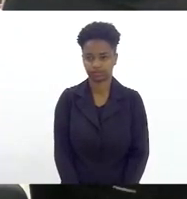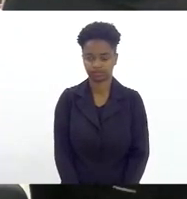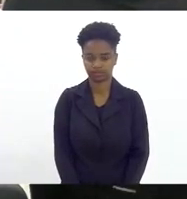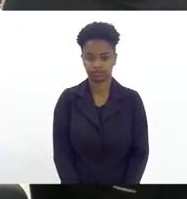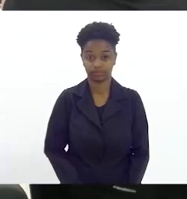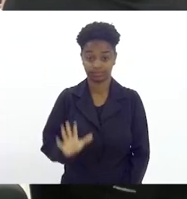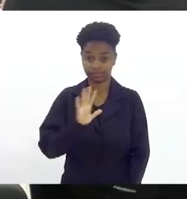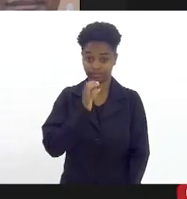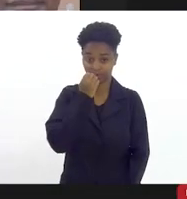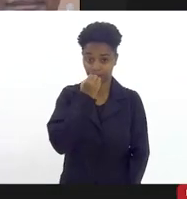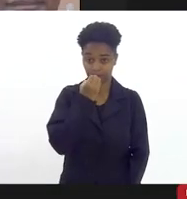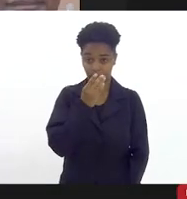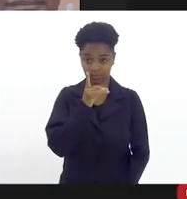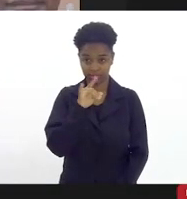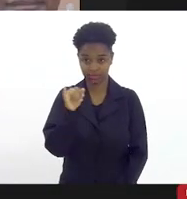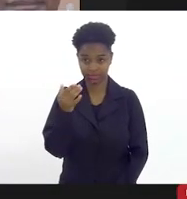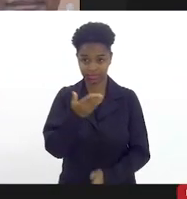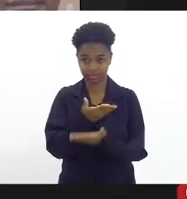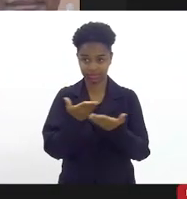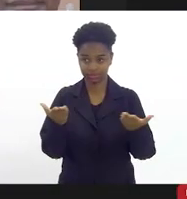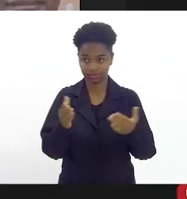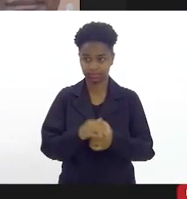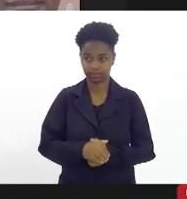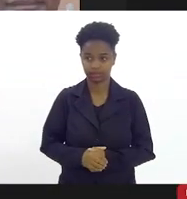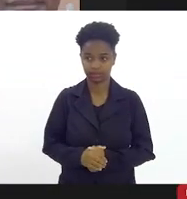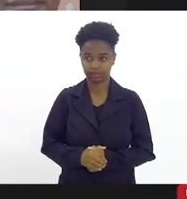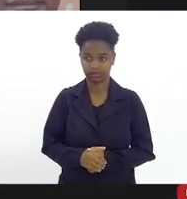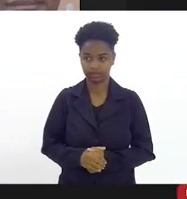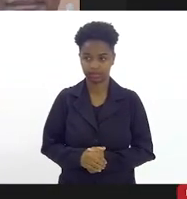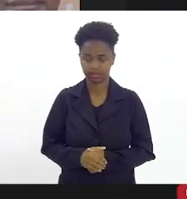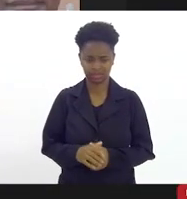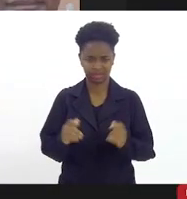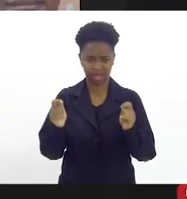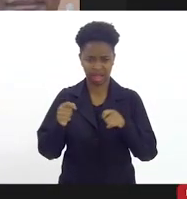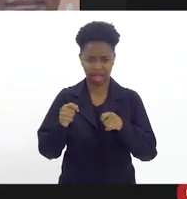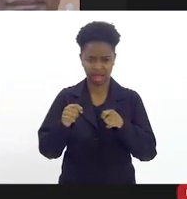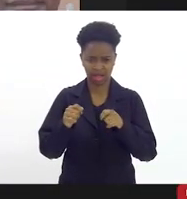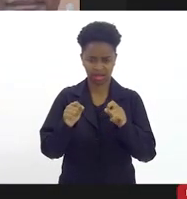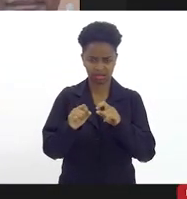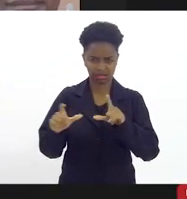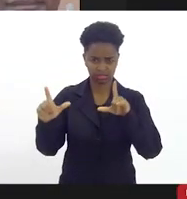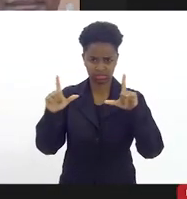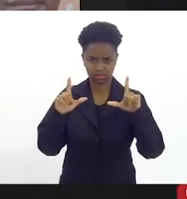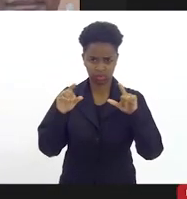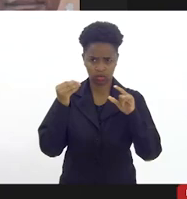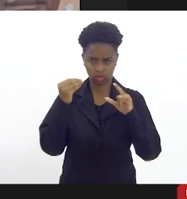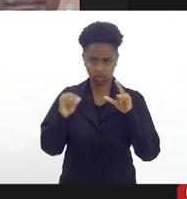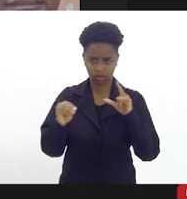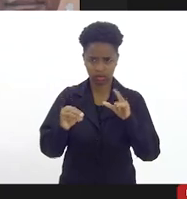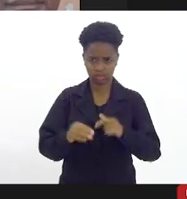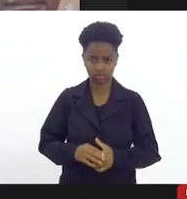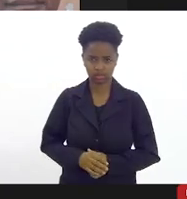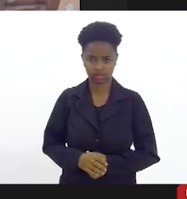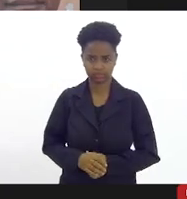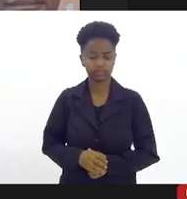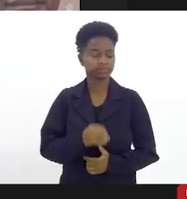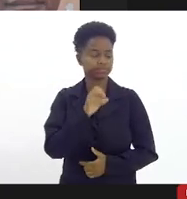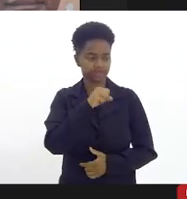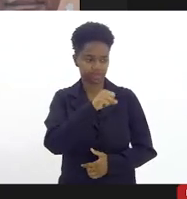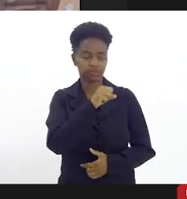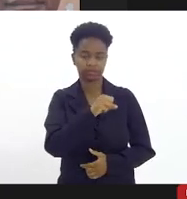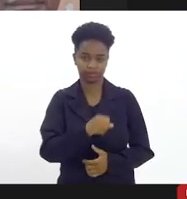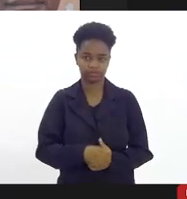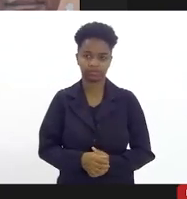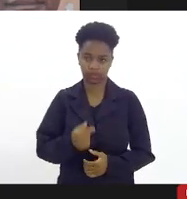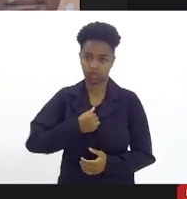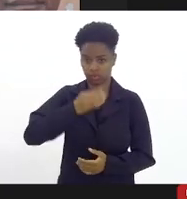Olá bom dia bom dia será possível compartilhar a tela Claro claro